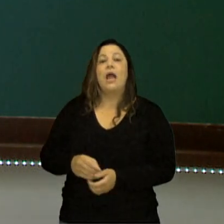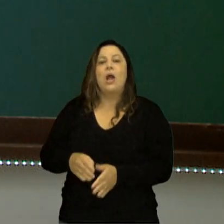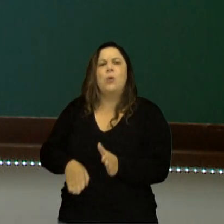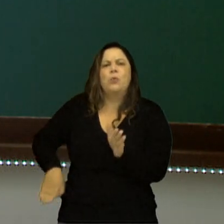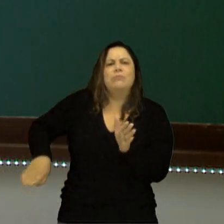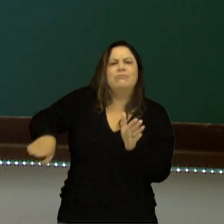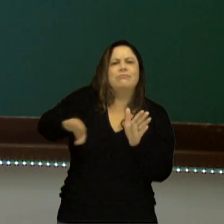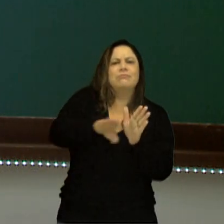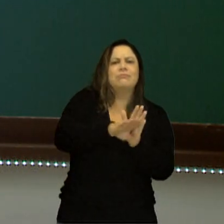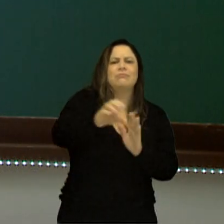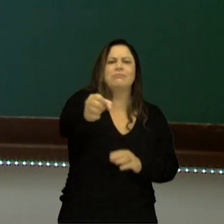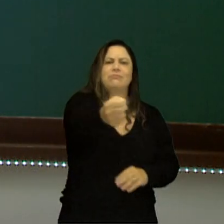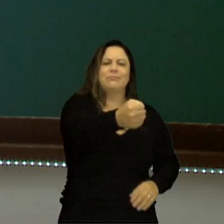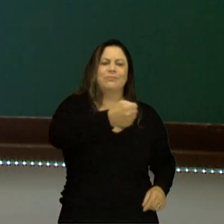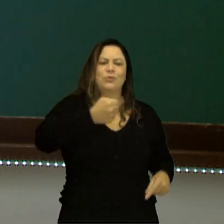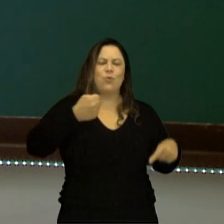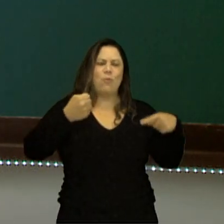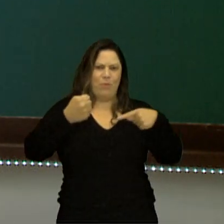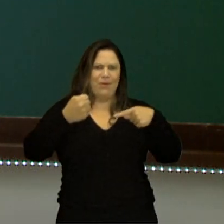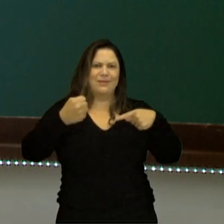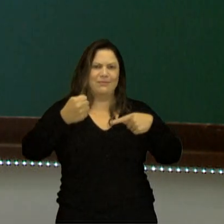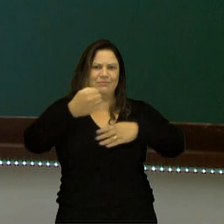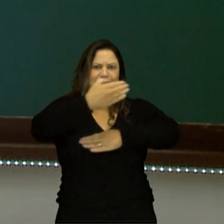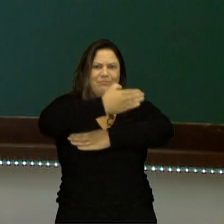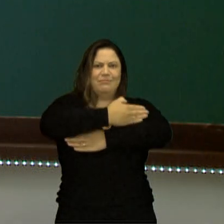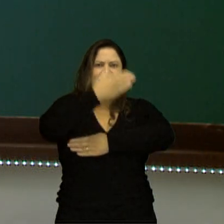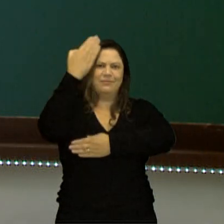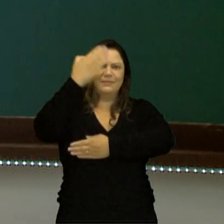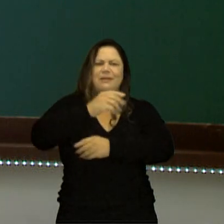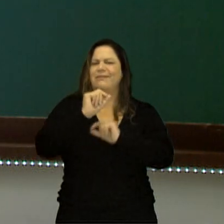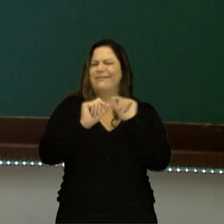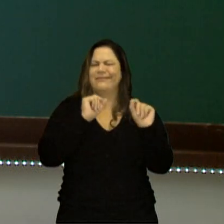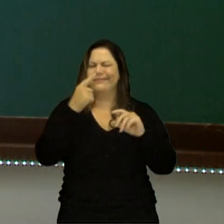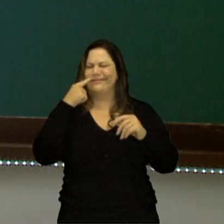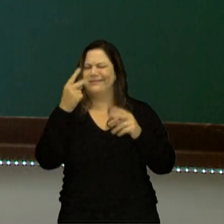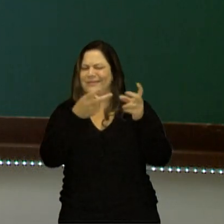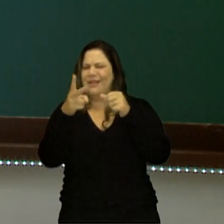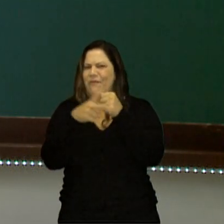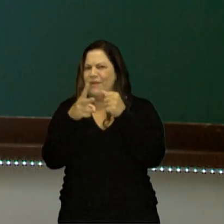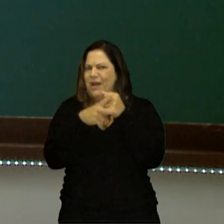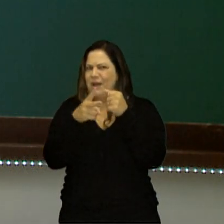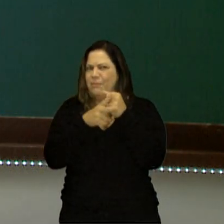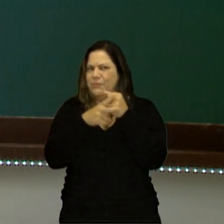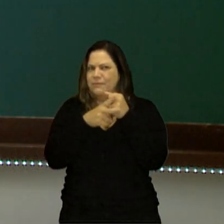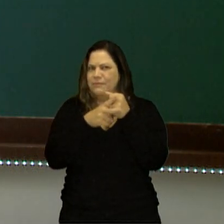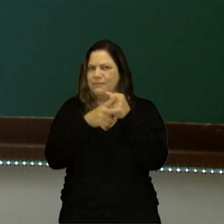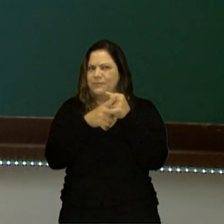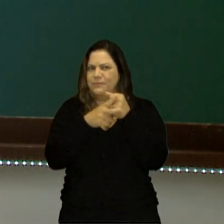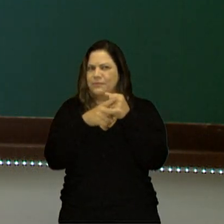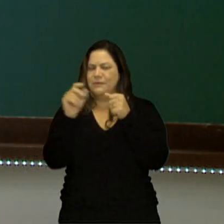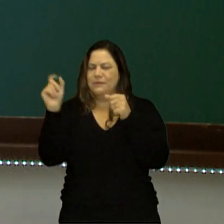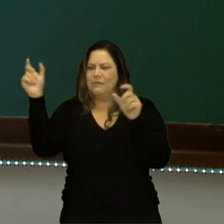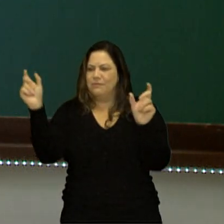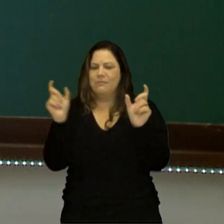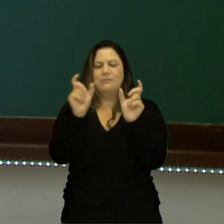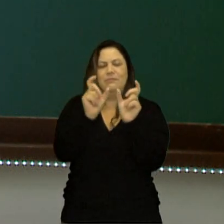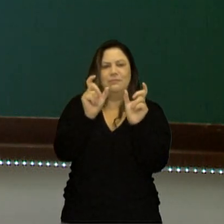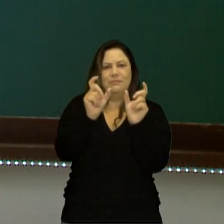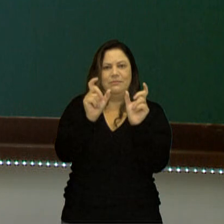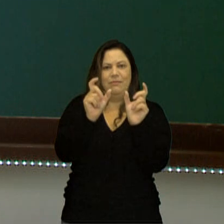retirando algumas coisinhas aqui, olha. O que está em vermelho, observaram? É isso que nos informa